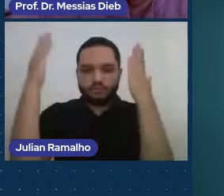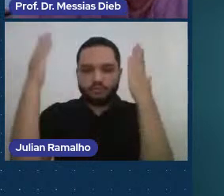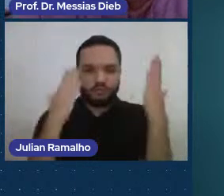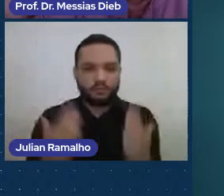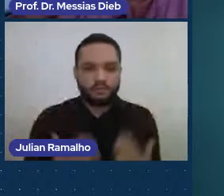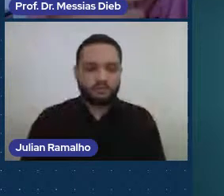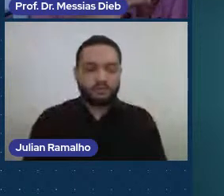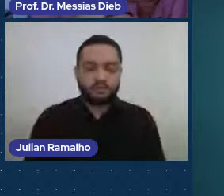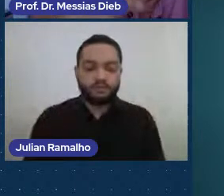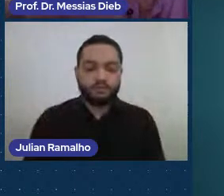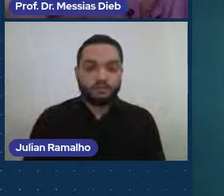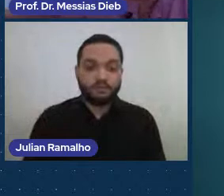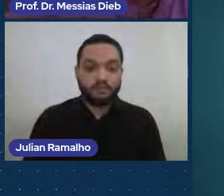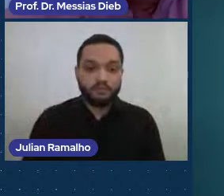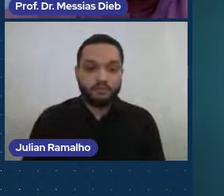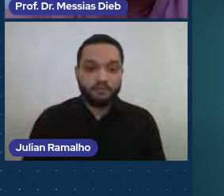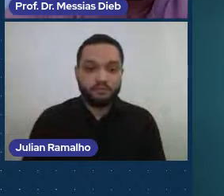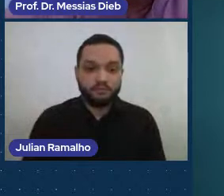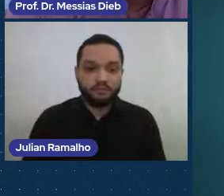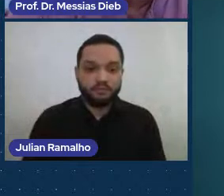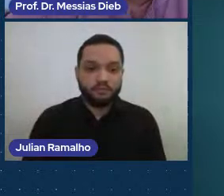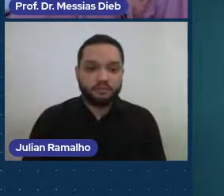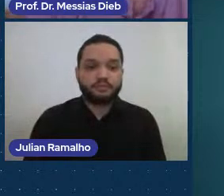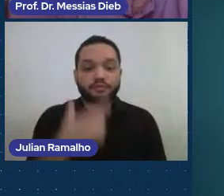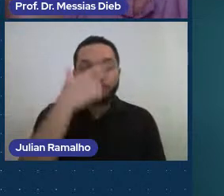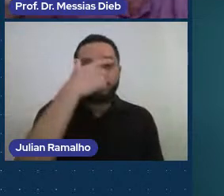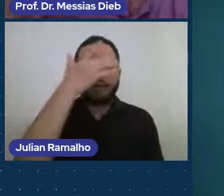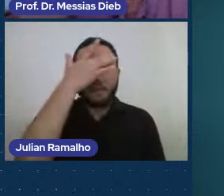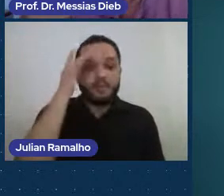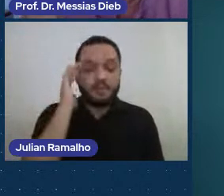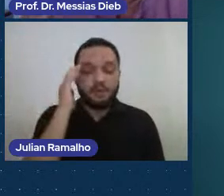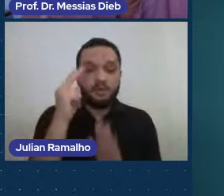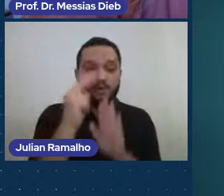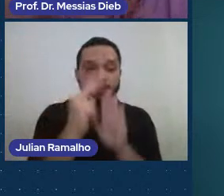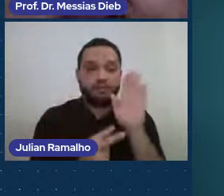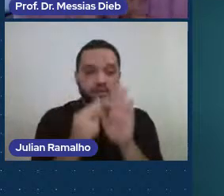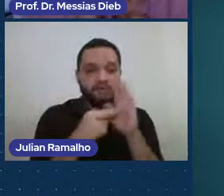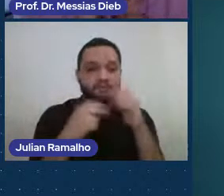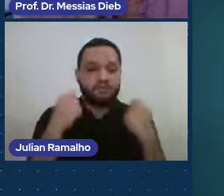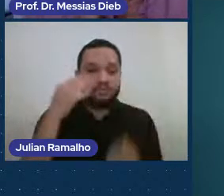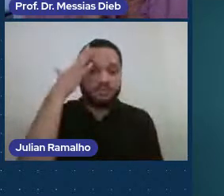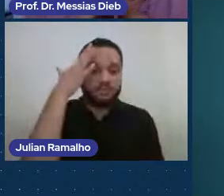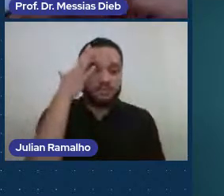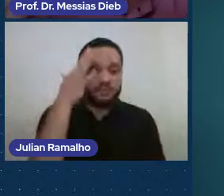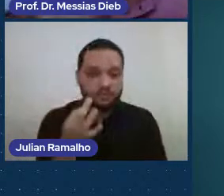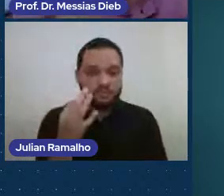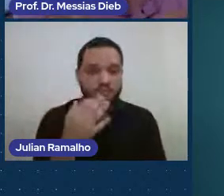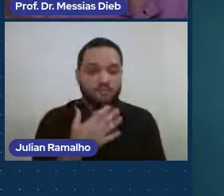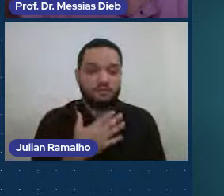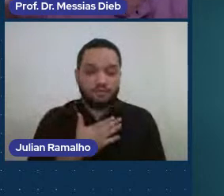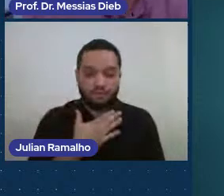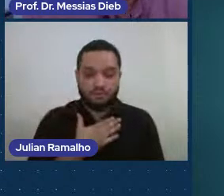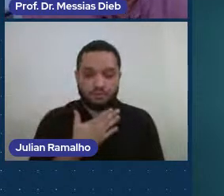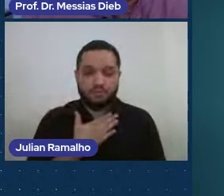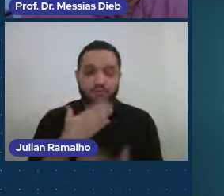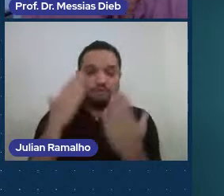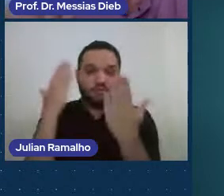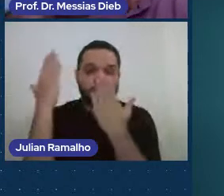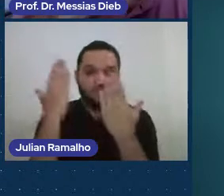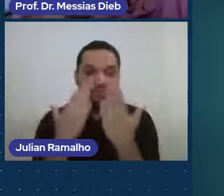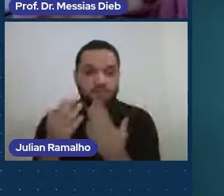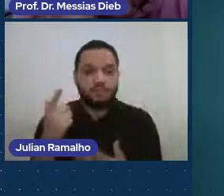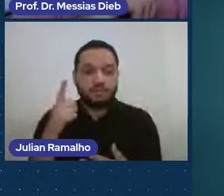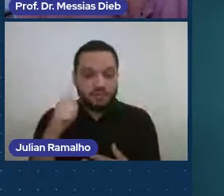digo diretamente, inclusive para quem vai ler, também compreender o meu objeto de análise, que nesse caso são as